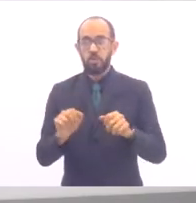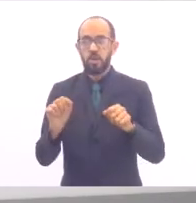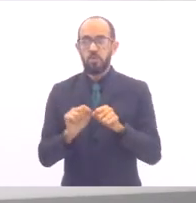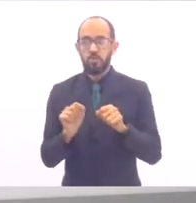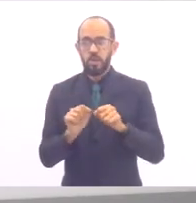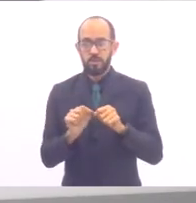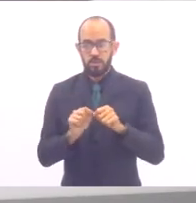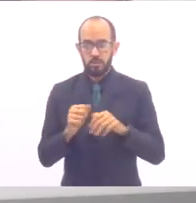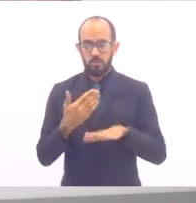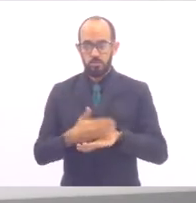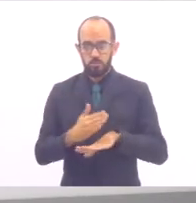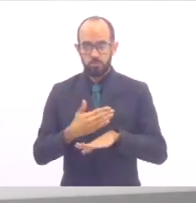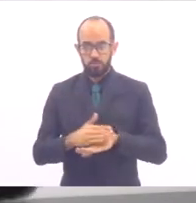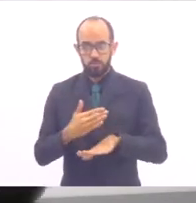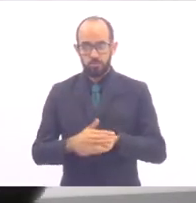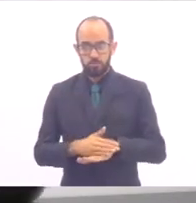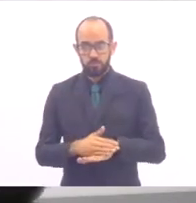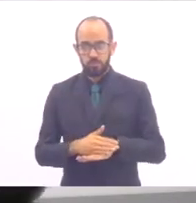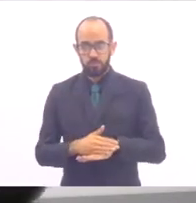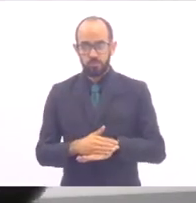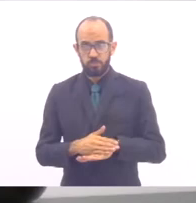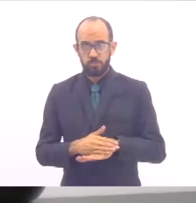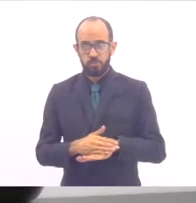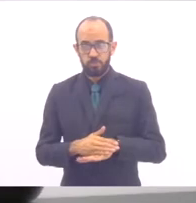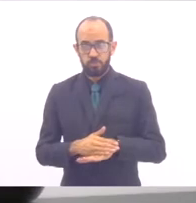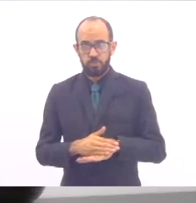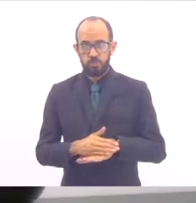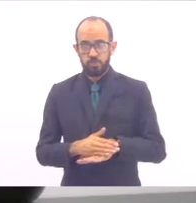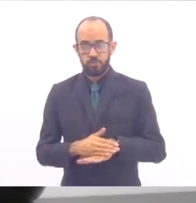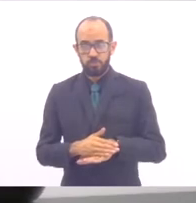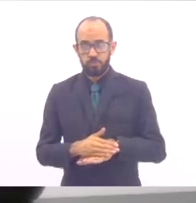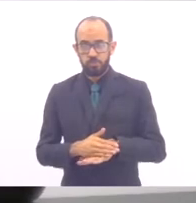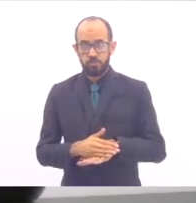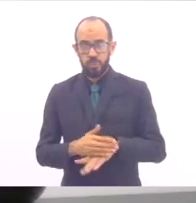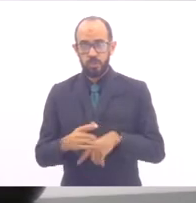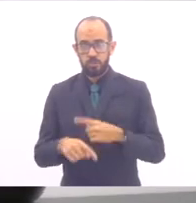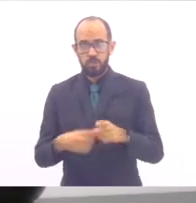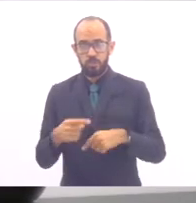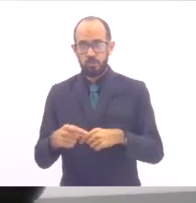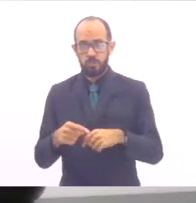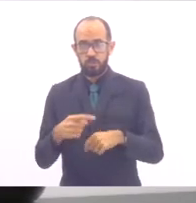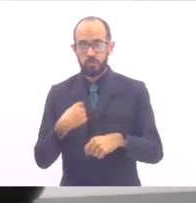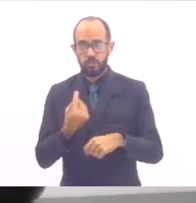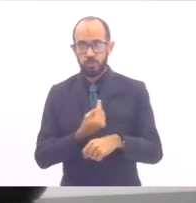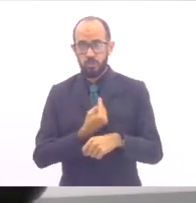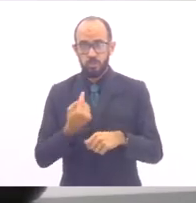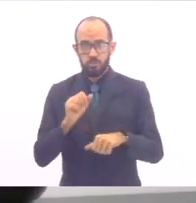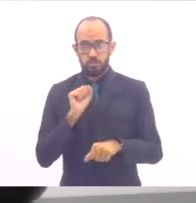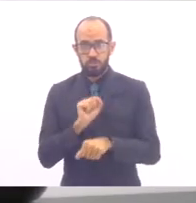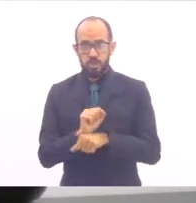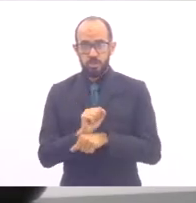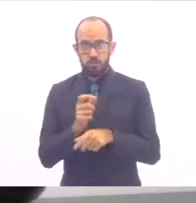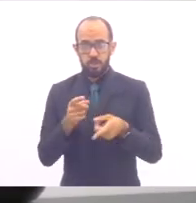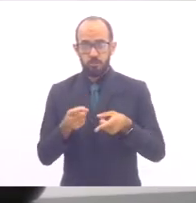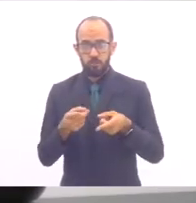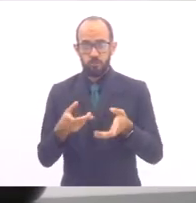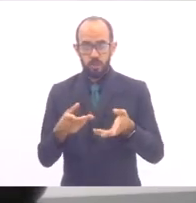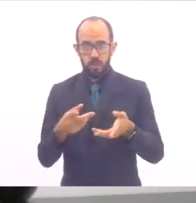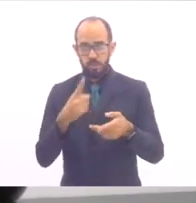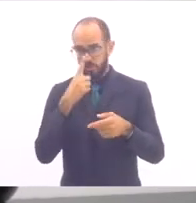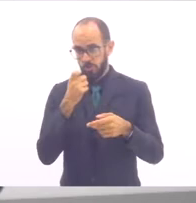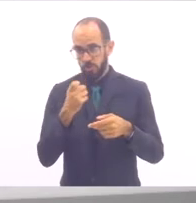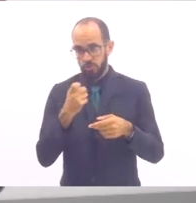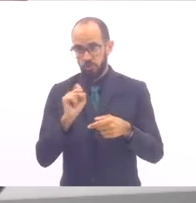procedimento. Foi onde, de certa forma, paralisamos a venda de resíduo